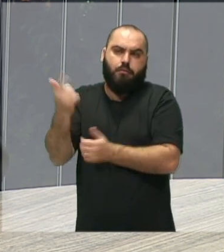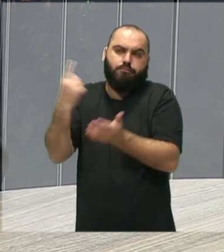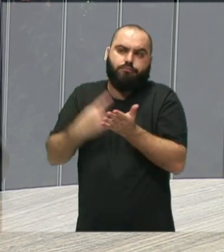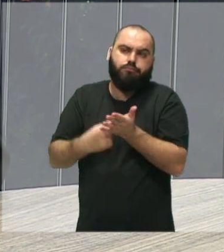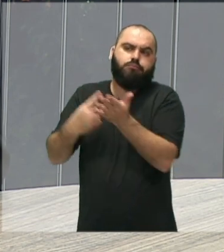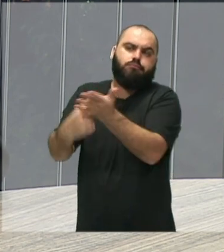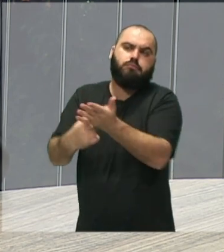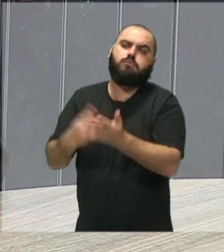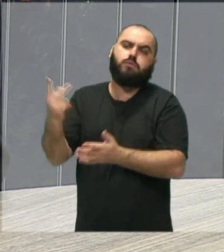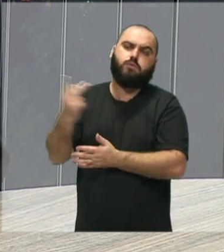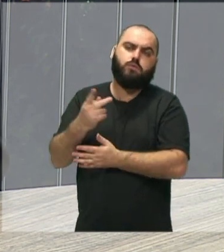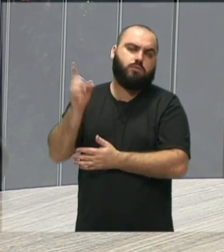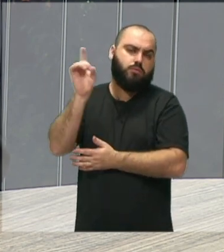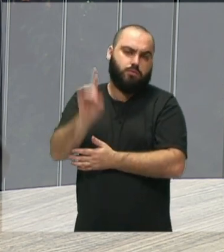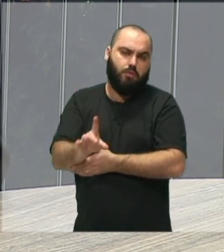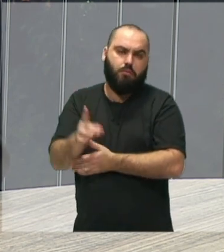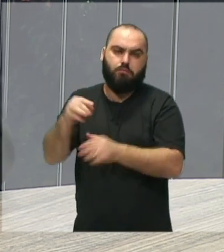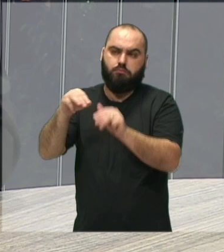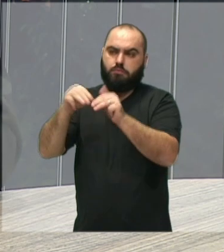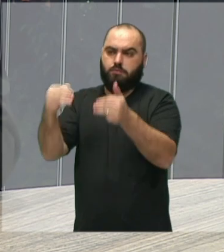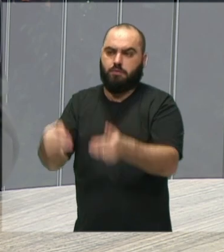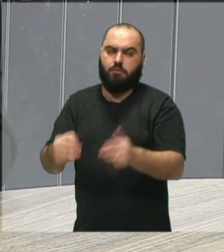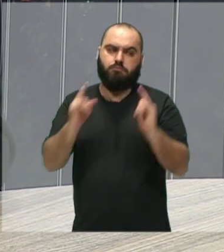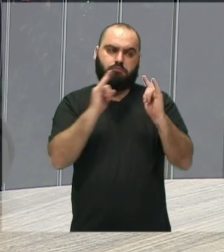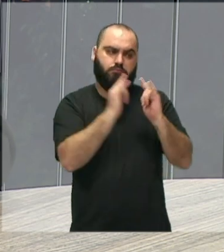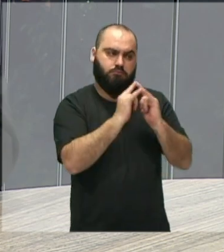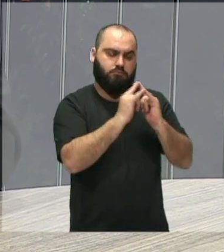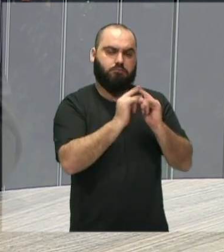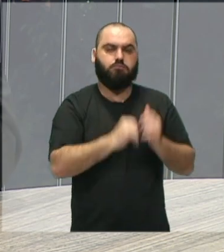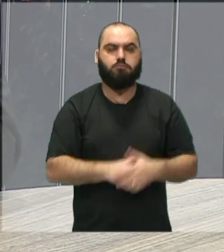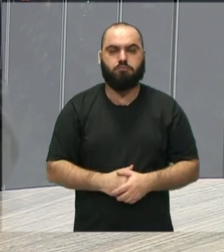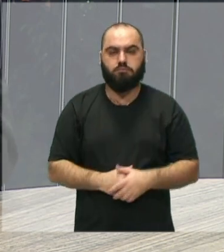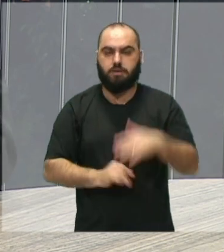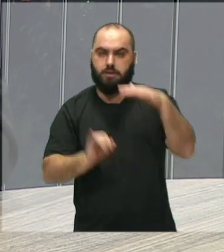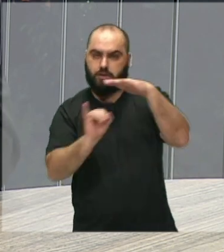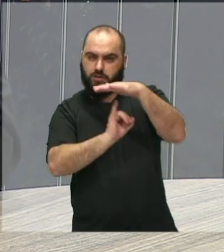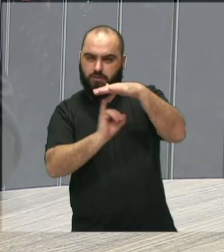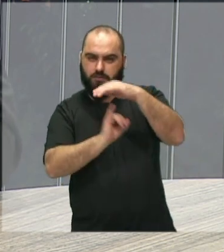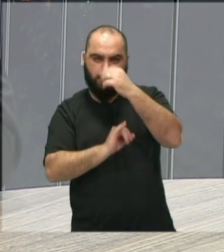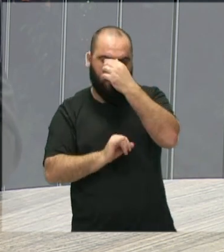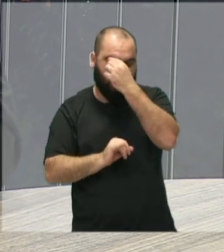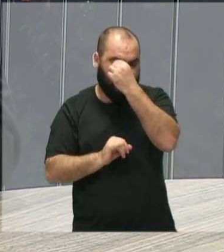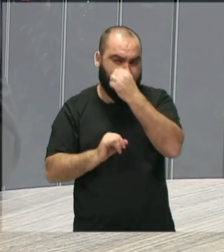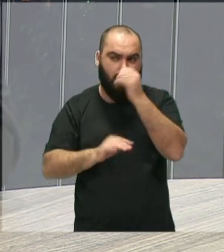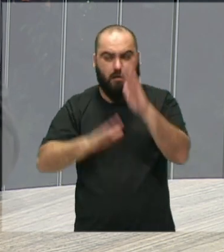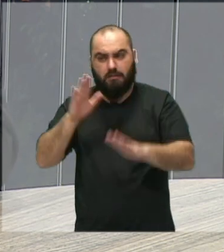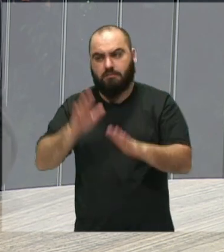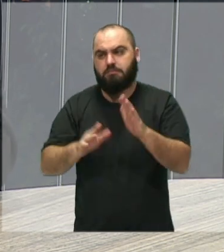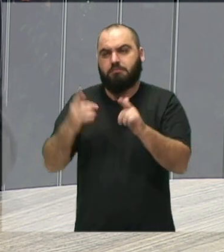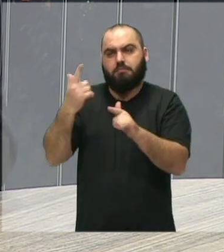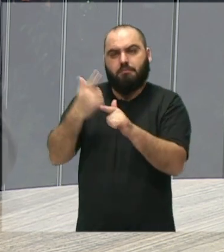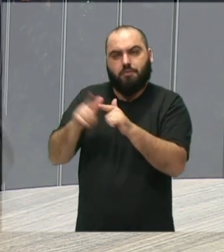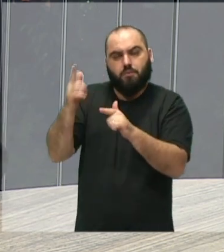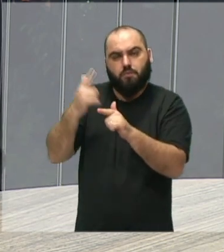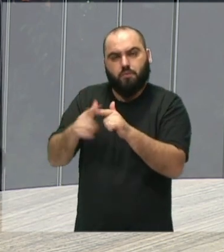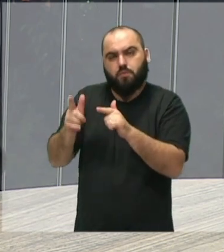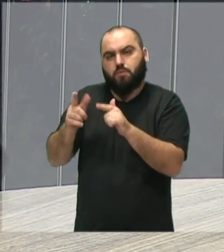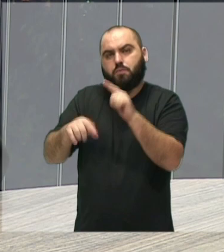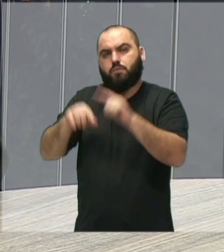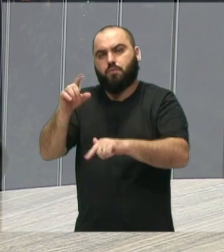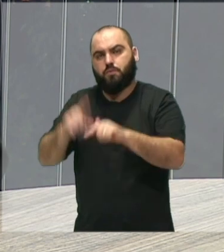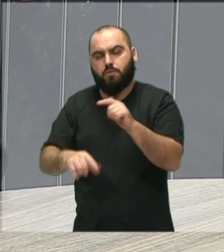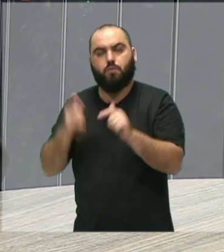assim, entre eles, né, entre o museu e a instituição. E aí, nesses acordos, eram feitos, às vezes, por produtos, né? A gente teve aquisição de